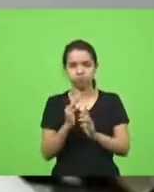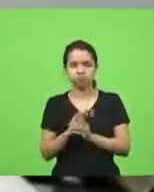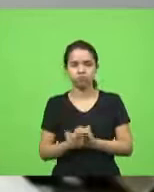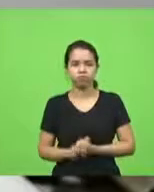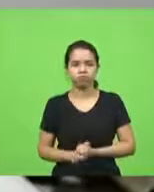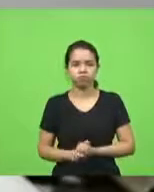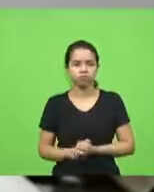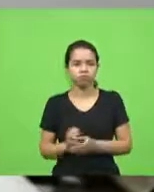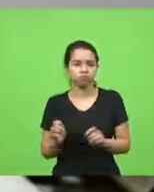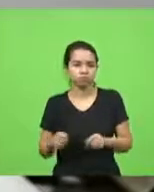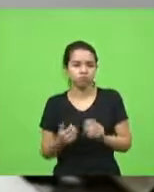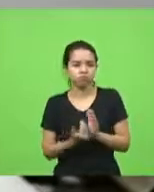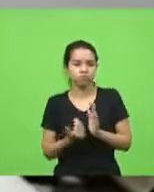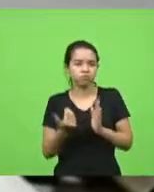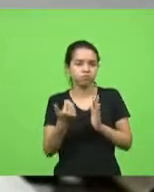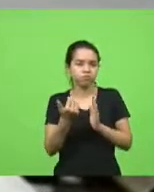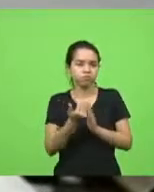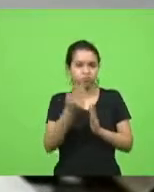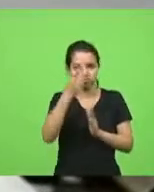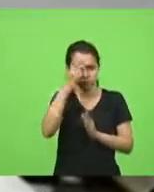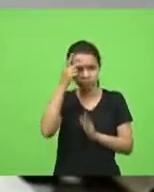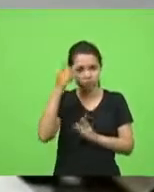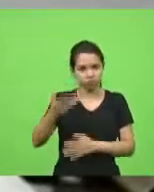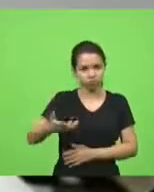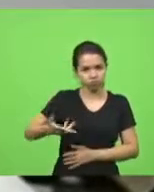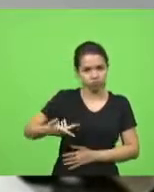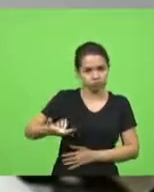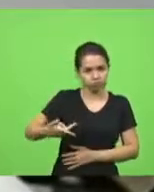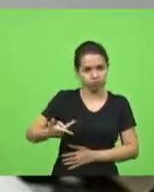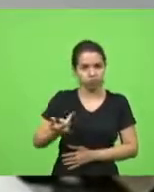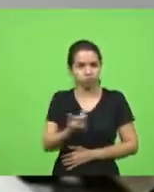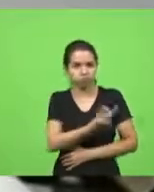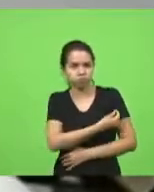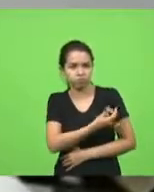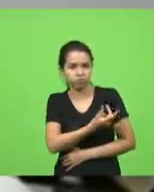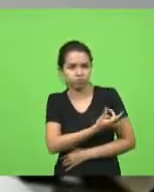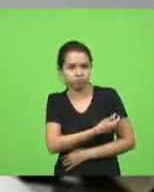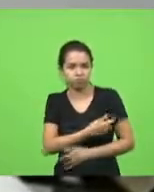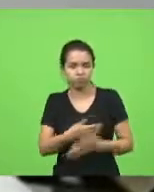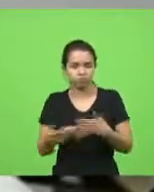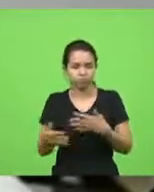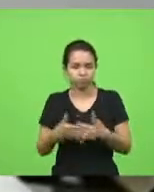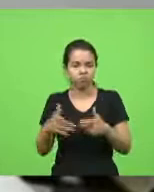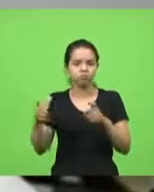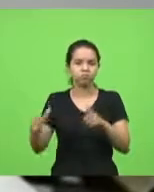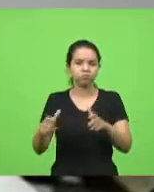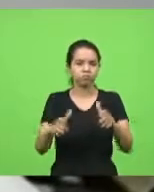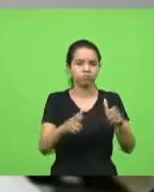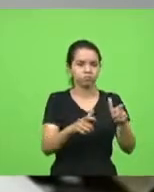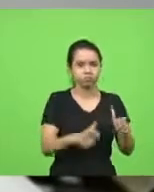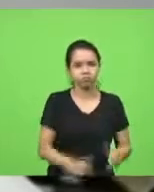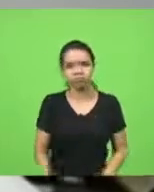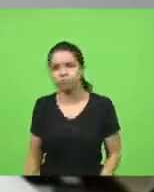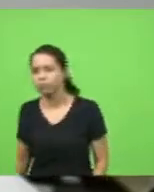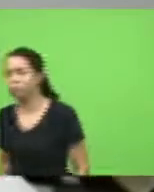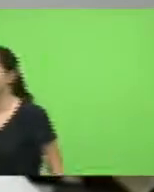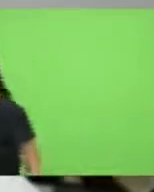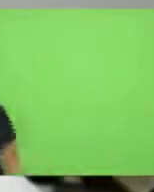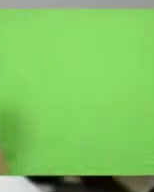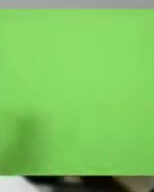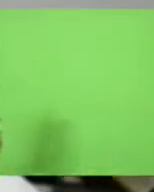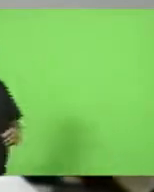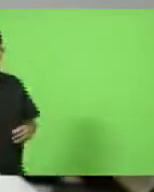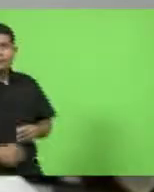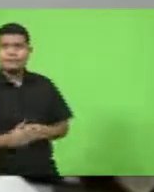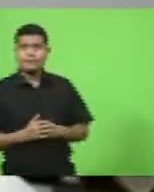número de pessoas, a agilização das vacinas, seja onde for, seja com que classe de